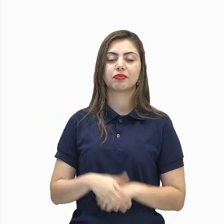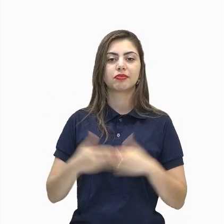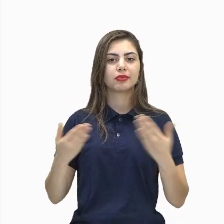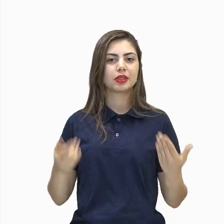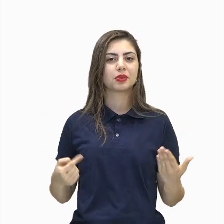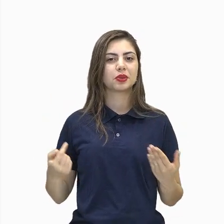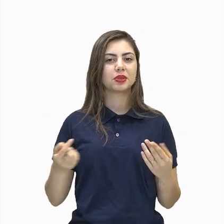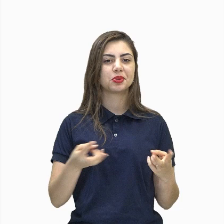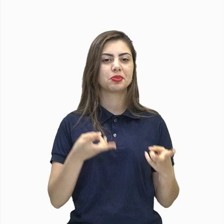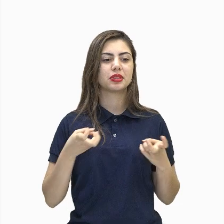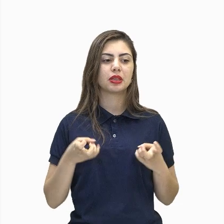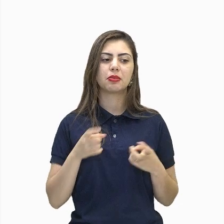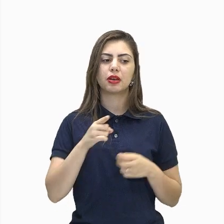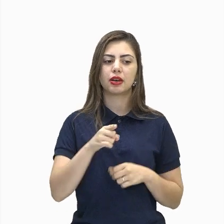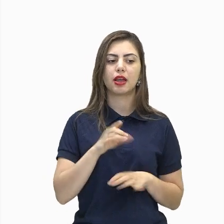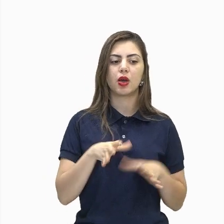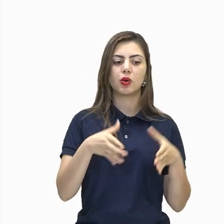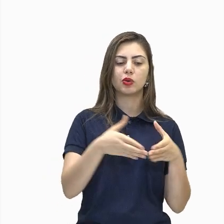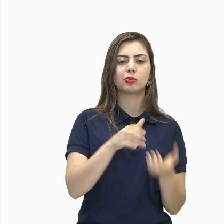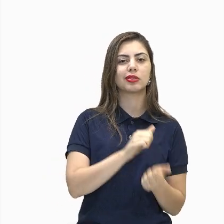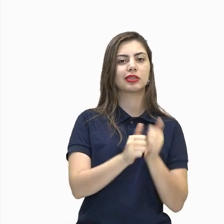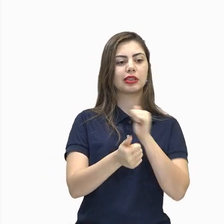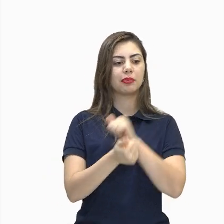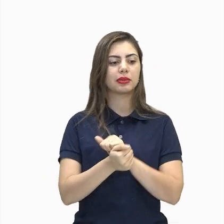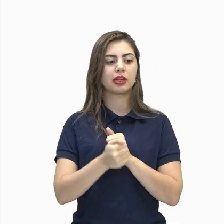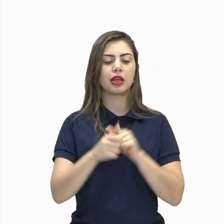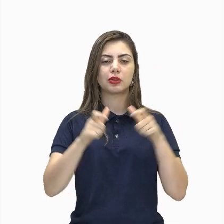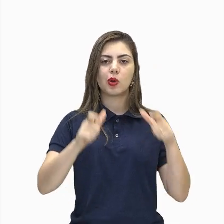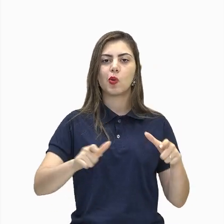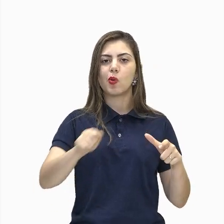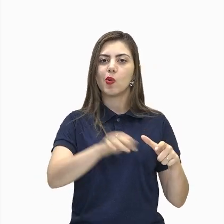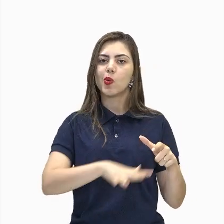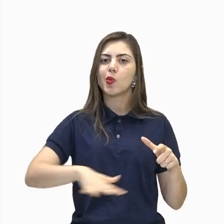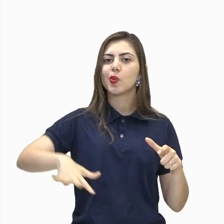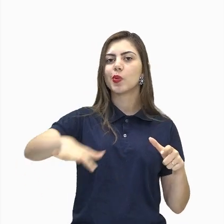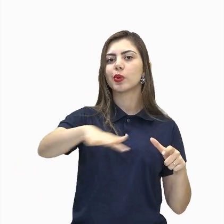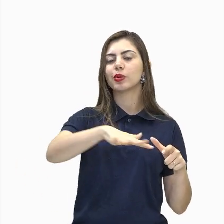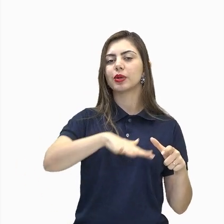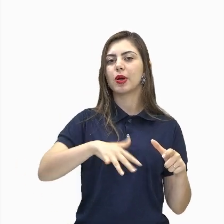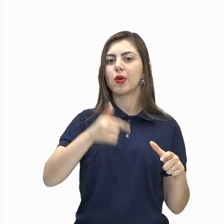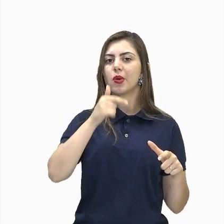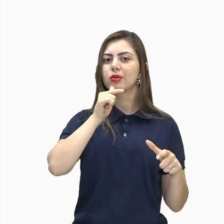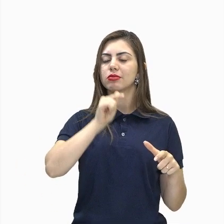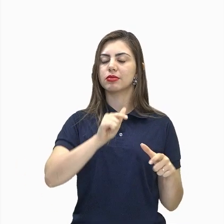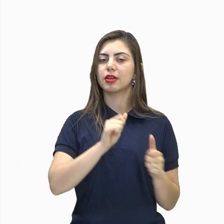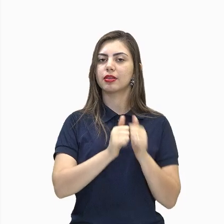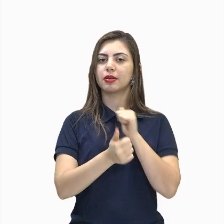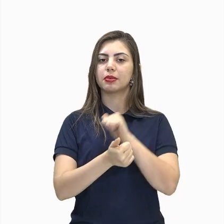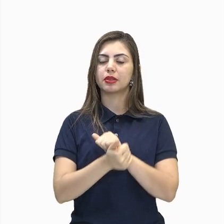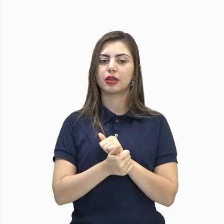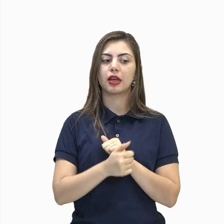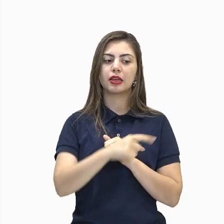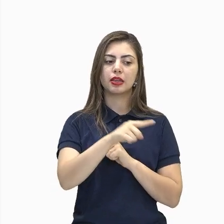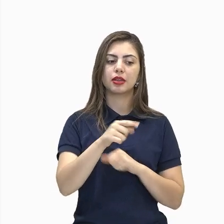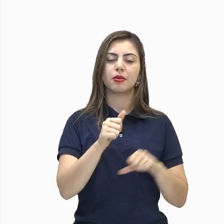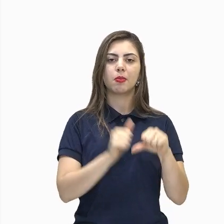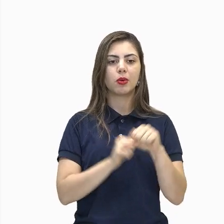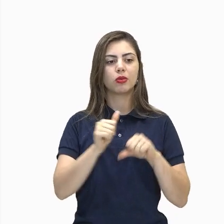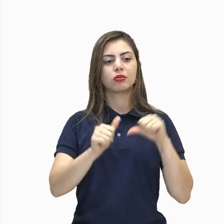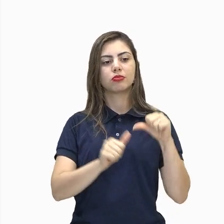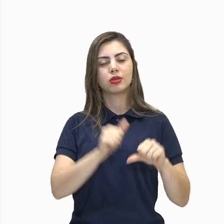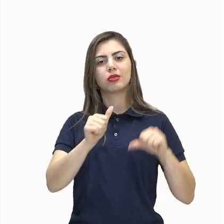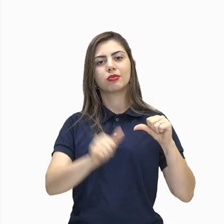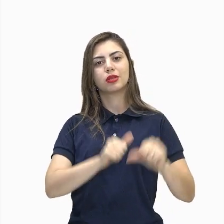quanto que elas estão adaptadas àquele meio ao qual elas estão inseridas e como essas espécies elas mudam ao longo